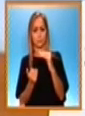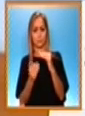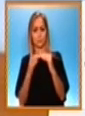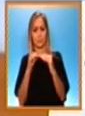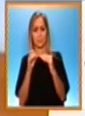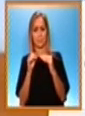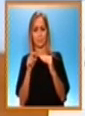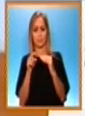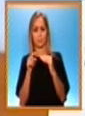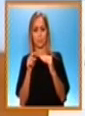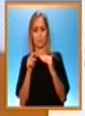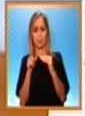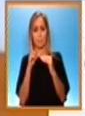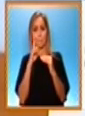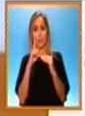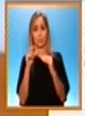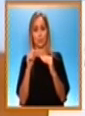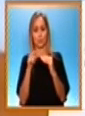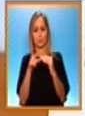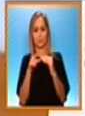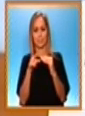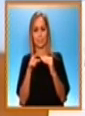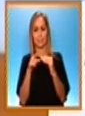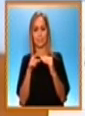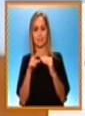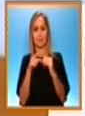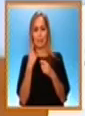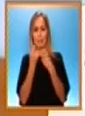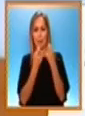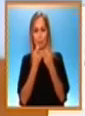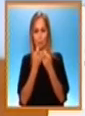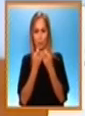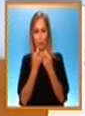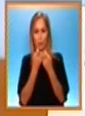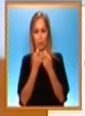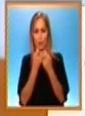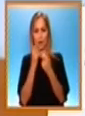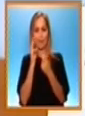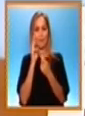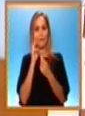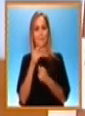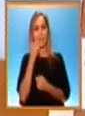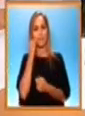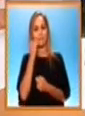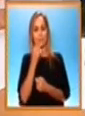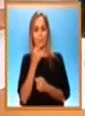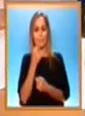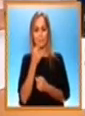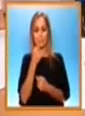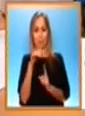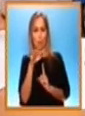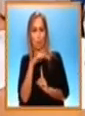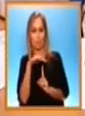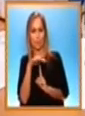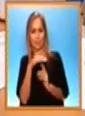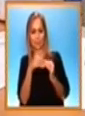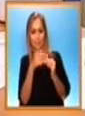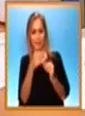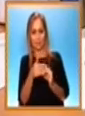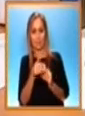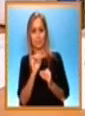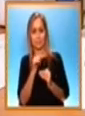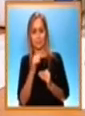anos 60 ainda estão mais longe. Tiveram necessidade de fazer algum tipo de pesquisa, ver alguns Sim. filmes, tipo, para perceberem o ambiente da época?